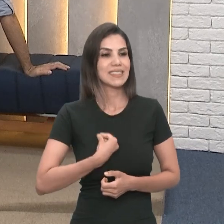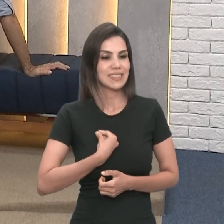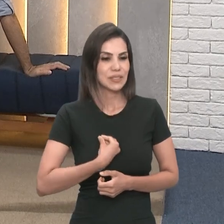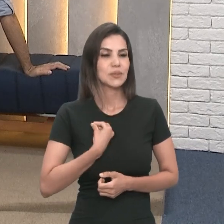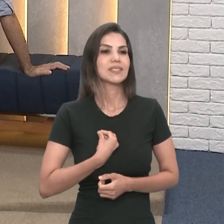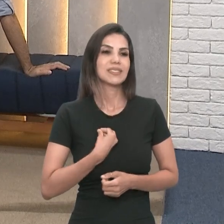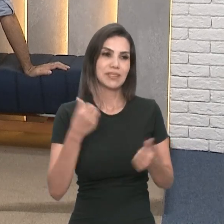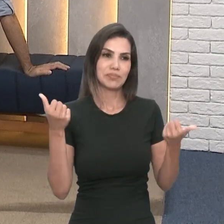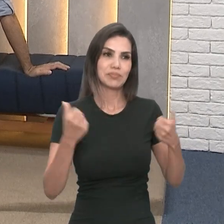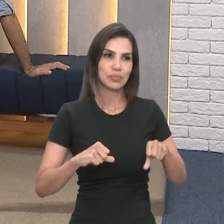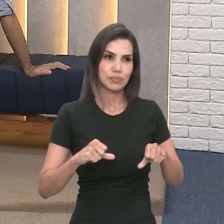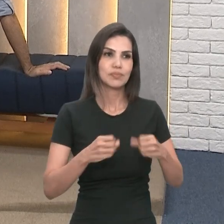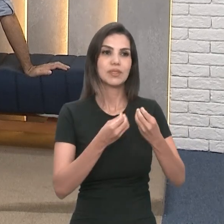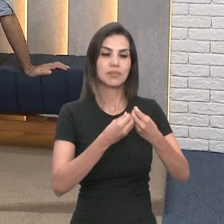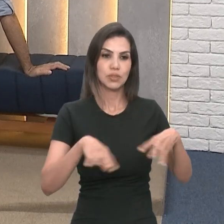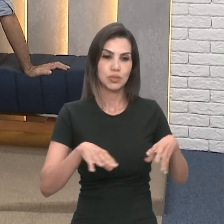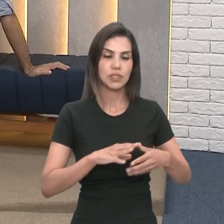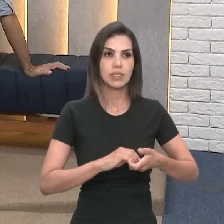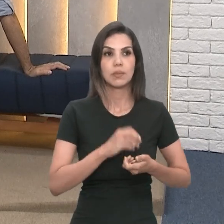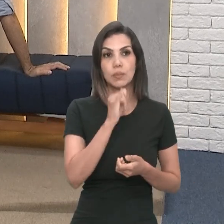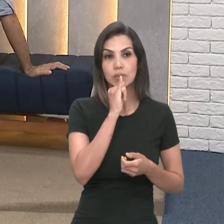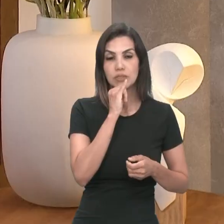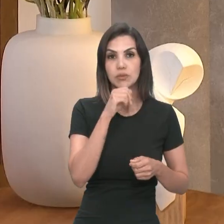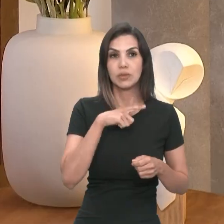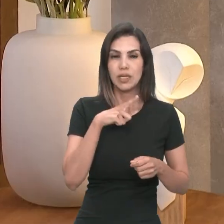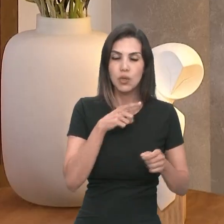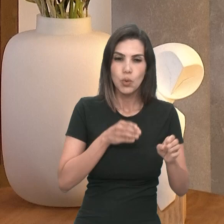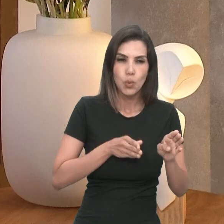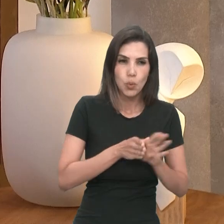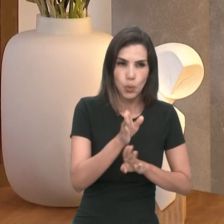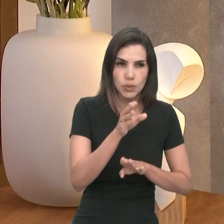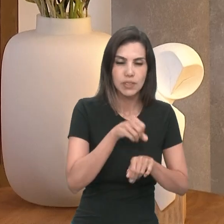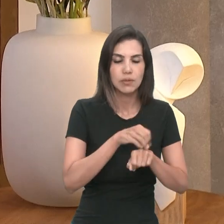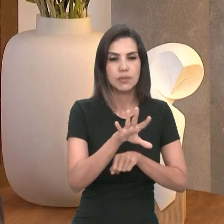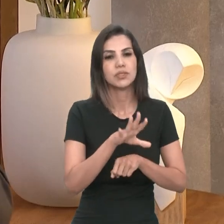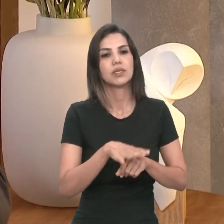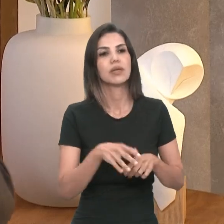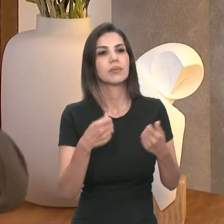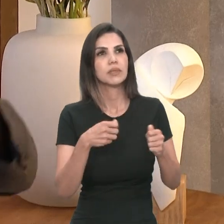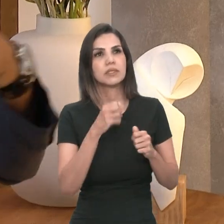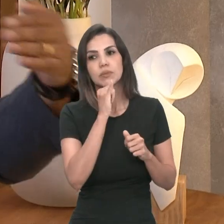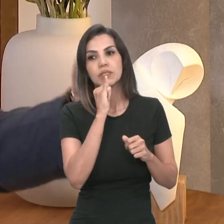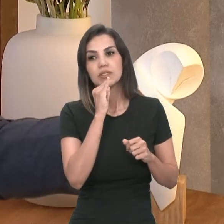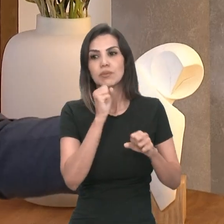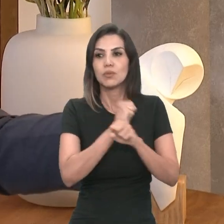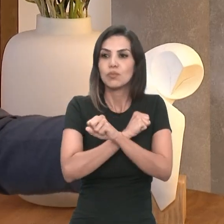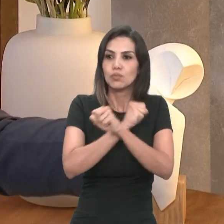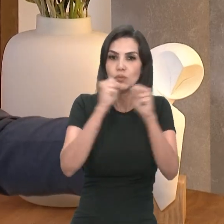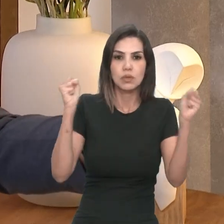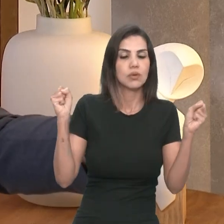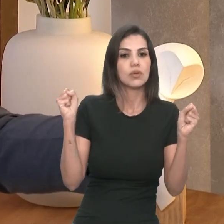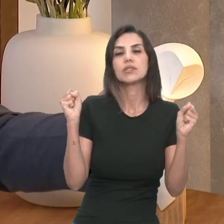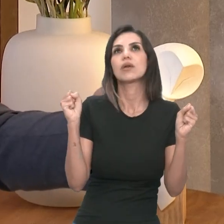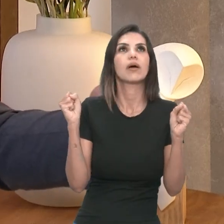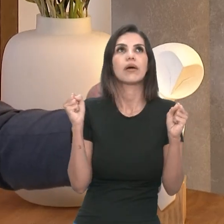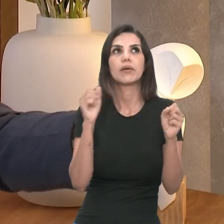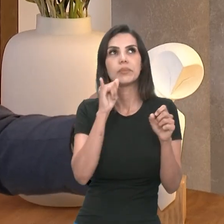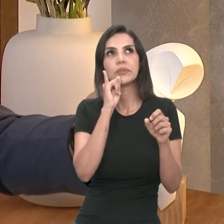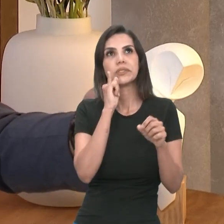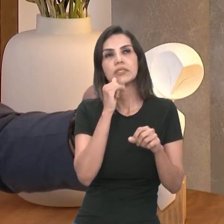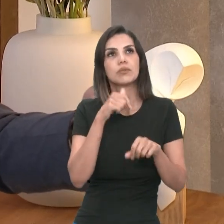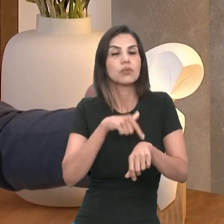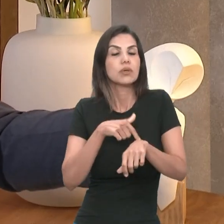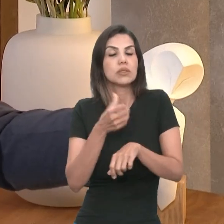que acordar, né, 6 horas da manhã todo dia, ou 5 horas, mas você precisaria dormir até às 8 horas.